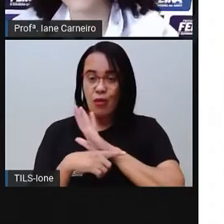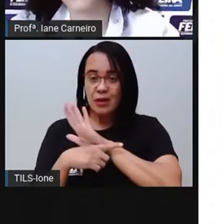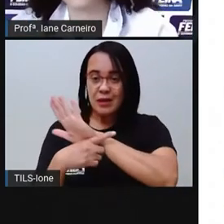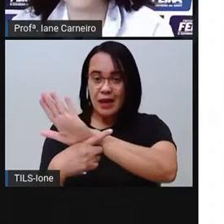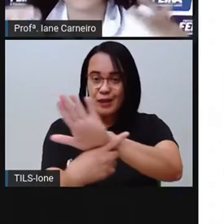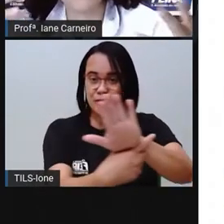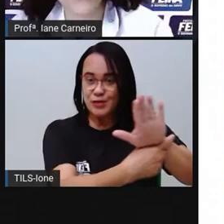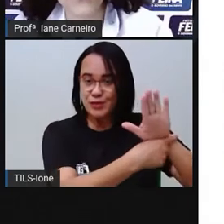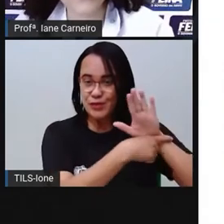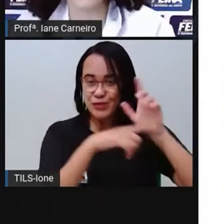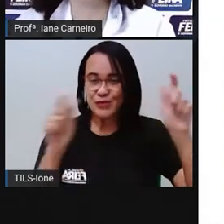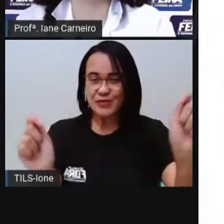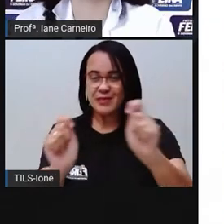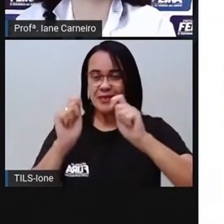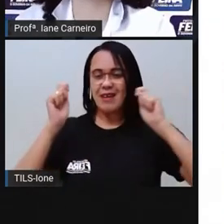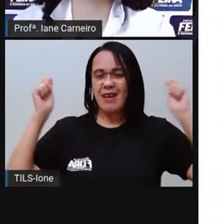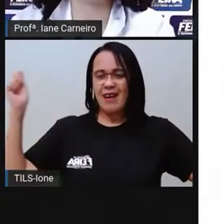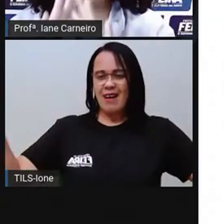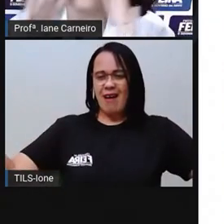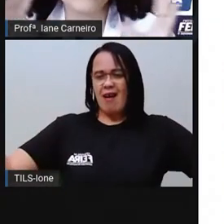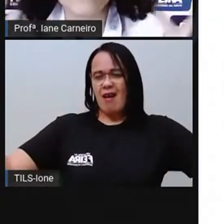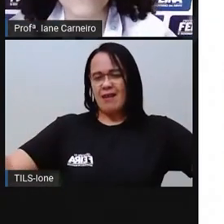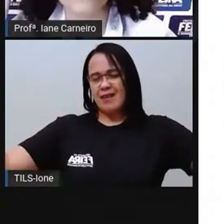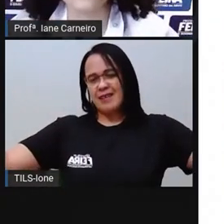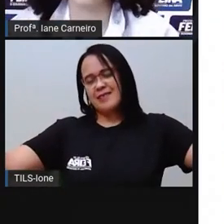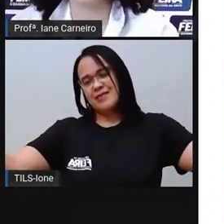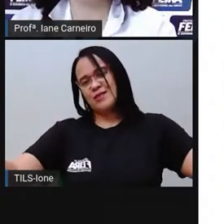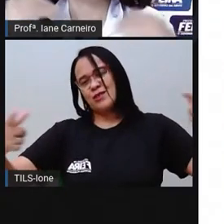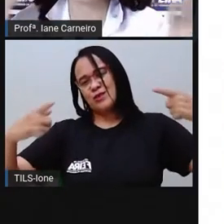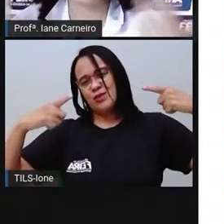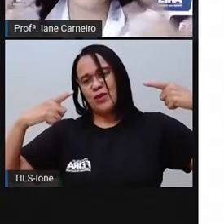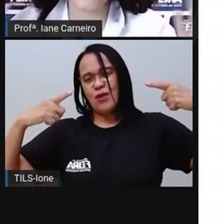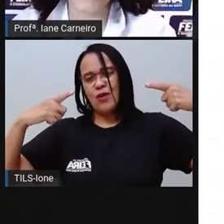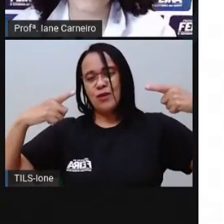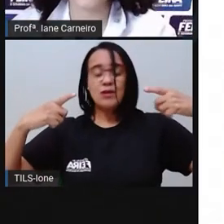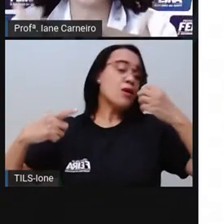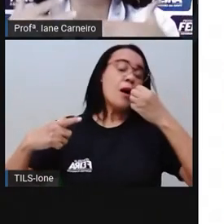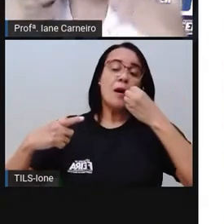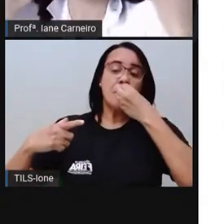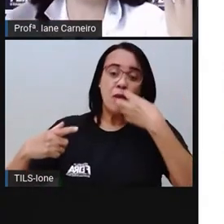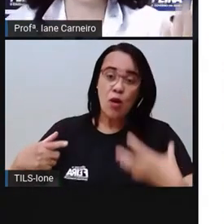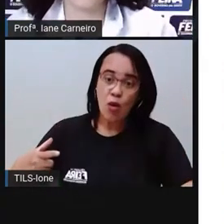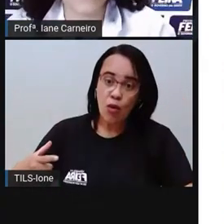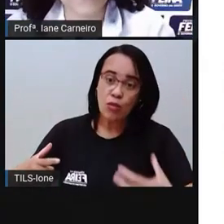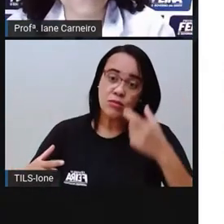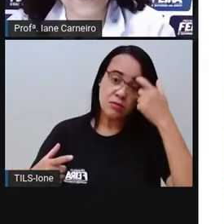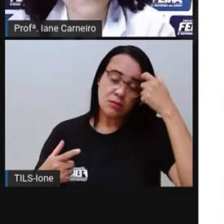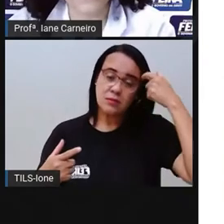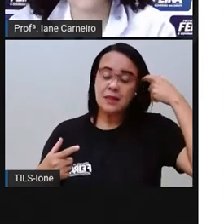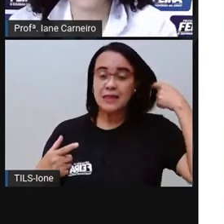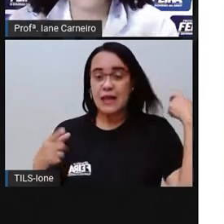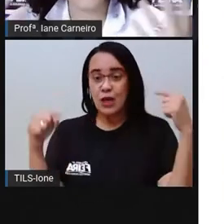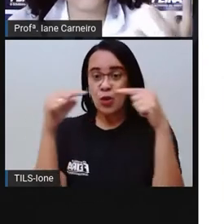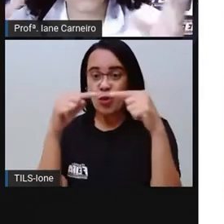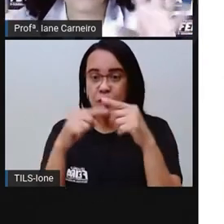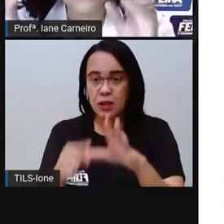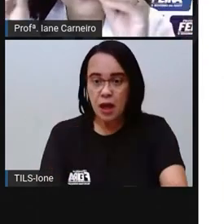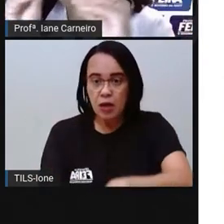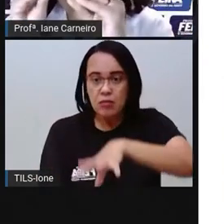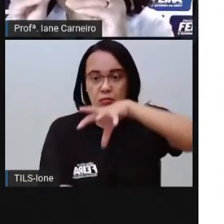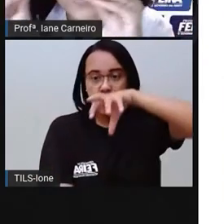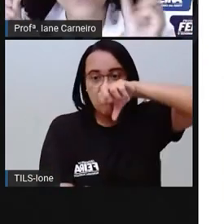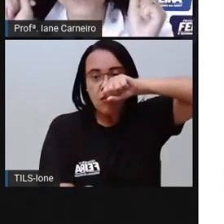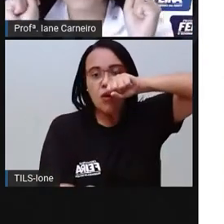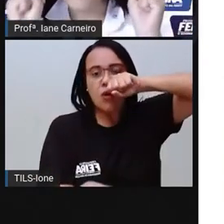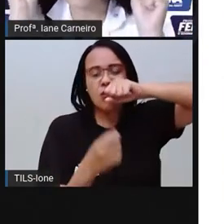pela janela, pela porta, né? Deixar tudo mais sequinho, para que nossa casa, ó, respire bem, né? Que não acumule